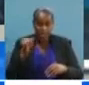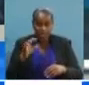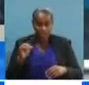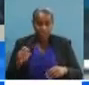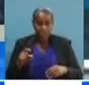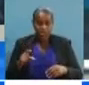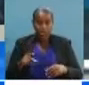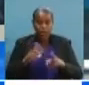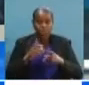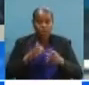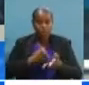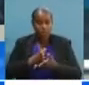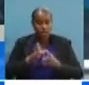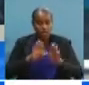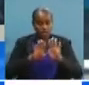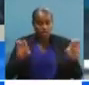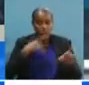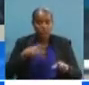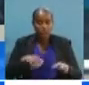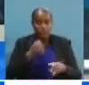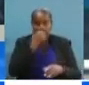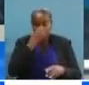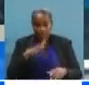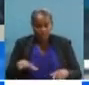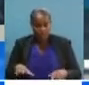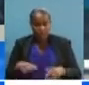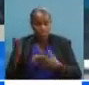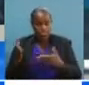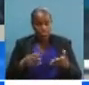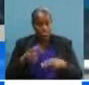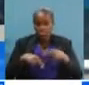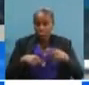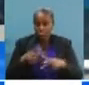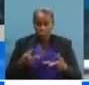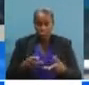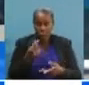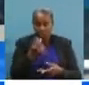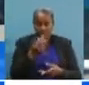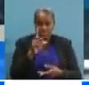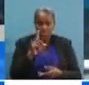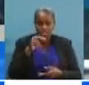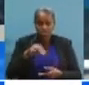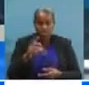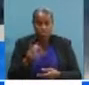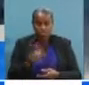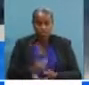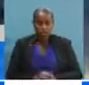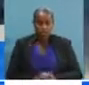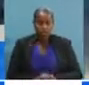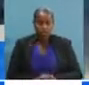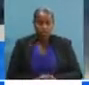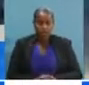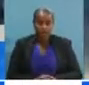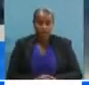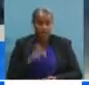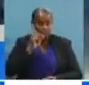a reabertura do Jardim O Ninho, que recebeu obras de reabilitação orçadas em cerca de 6 mil contos.